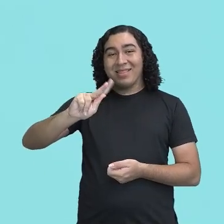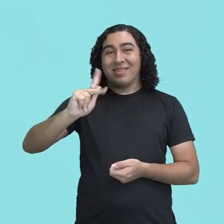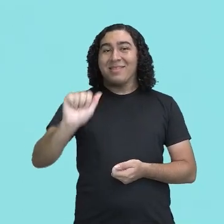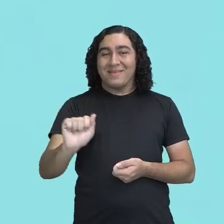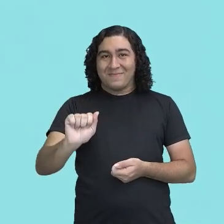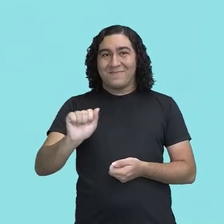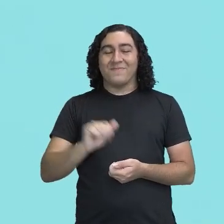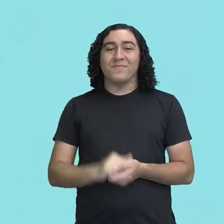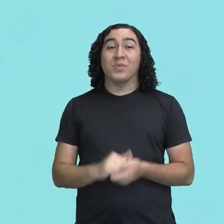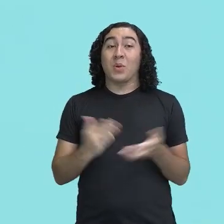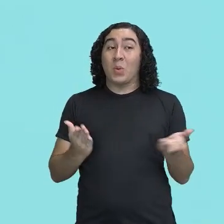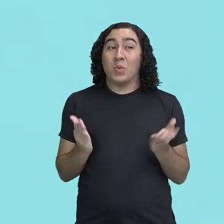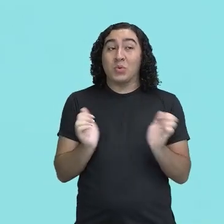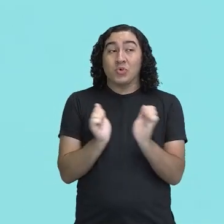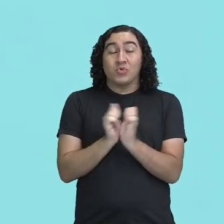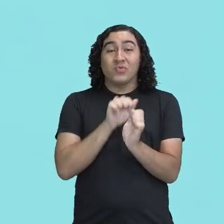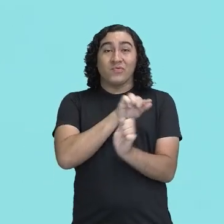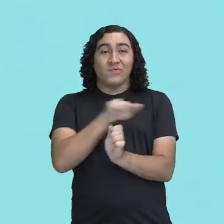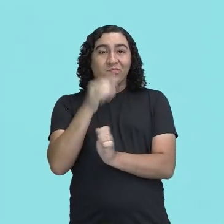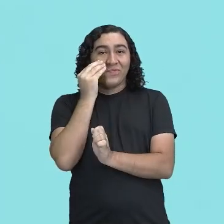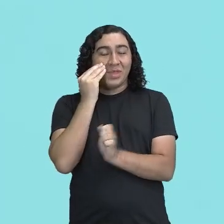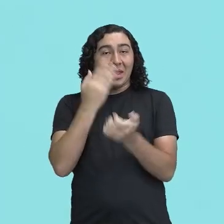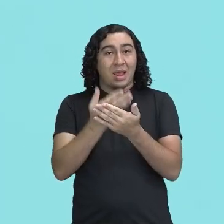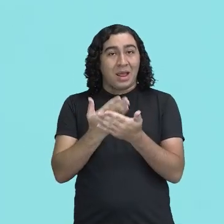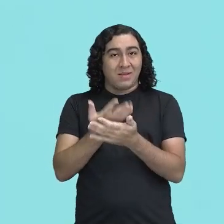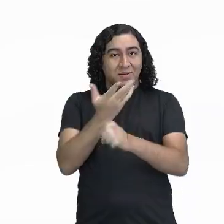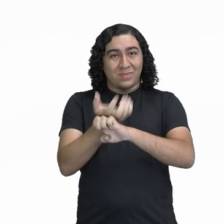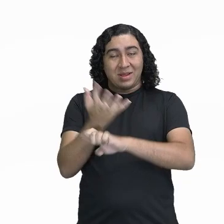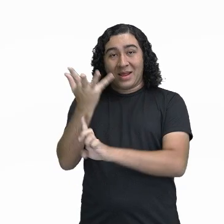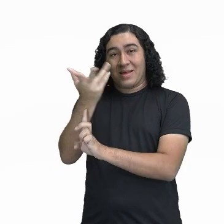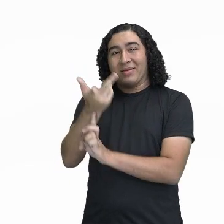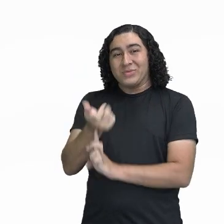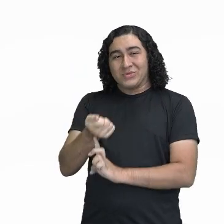e hoje estarei com vocês na nossa aula de artes.